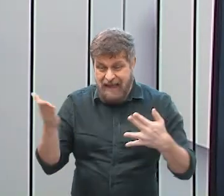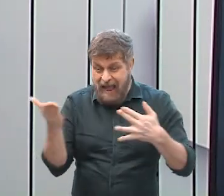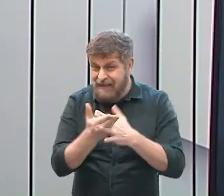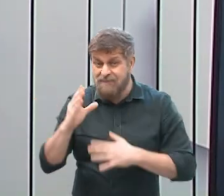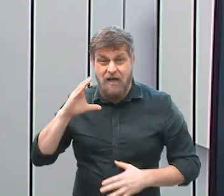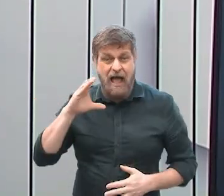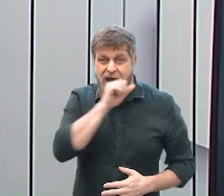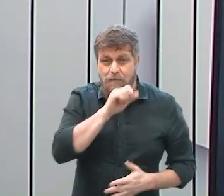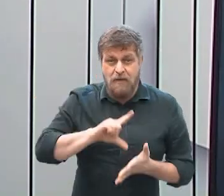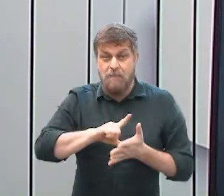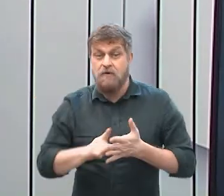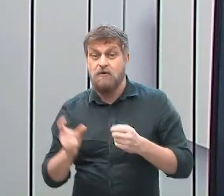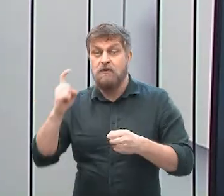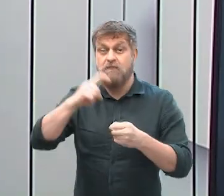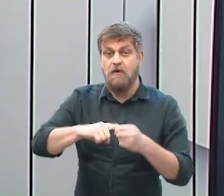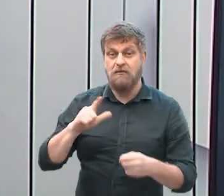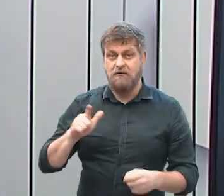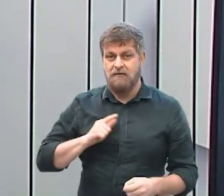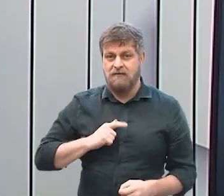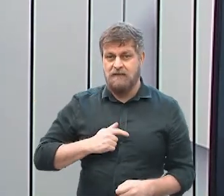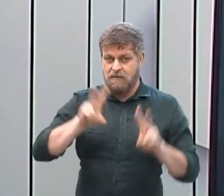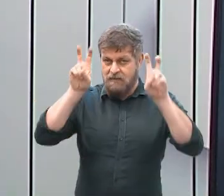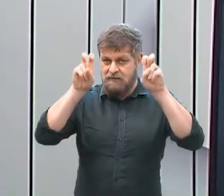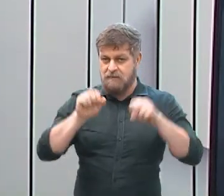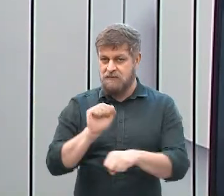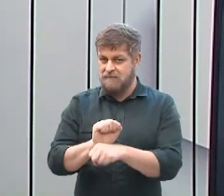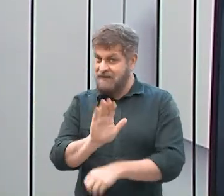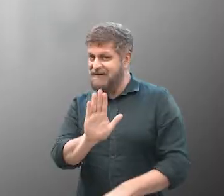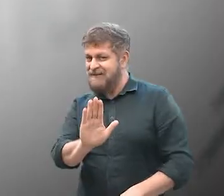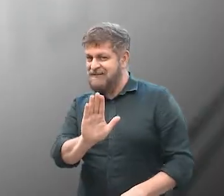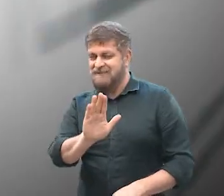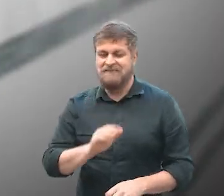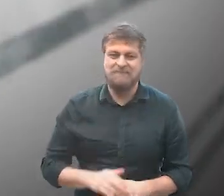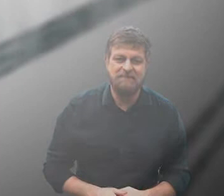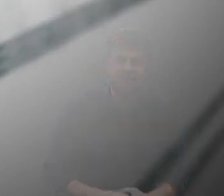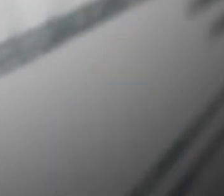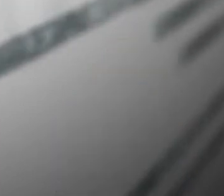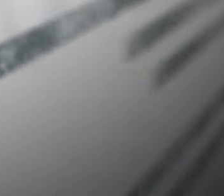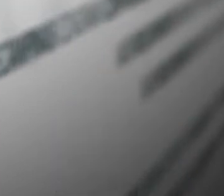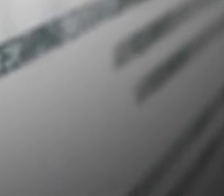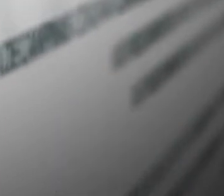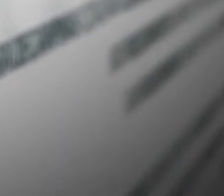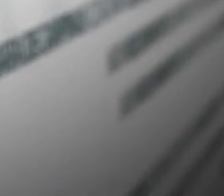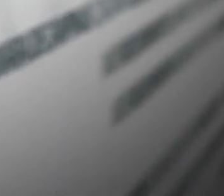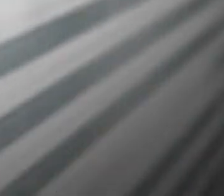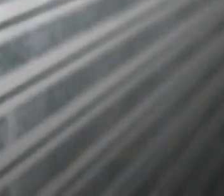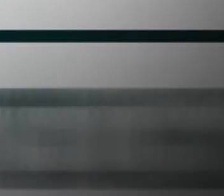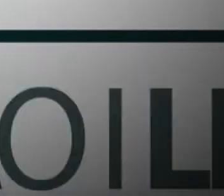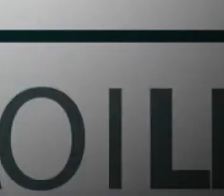Rápido intervalo e na volta tem mais assuntos. Não saia daí.